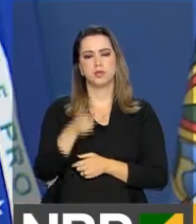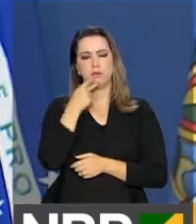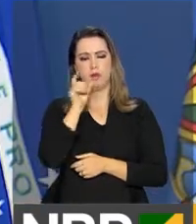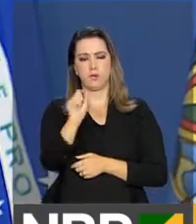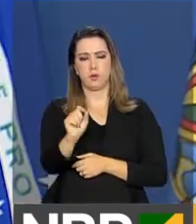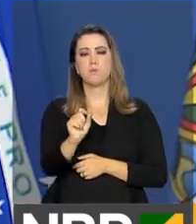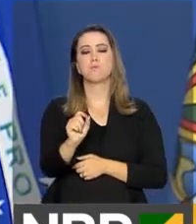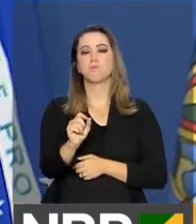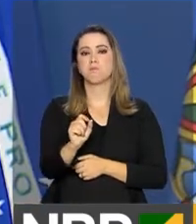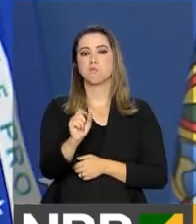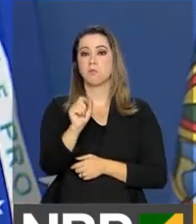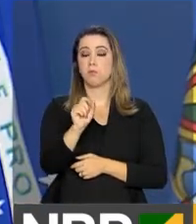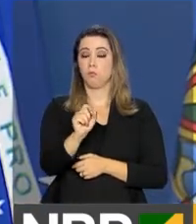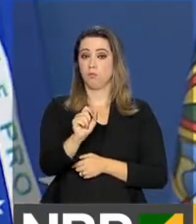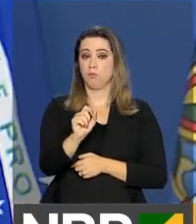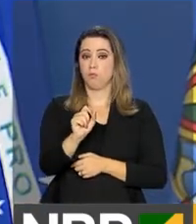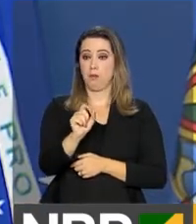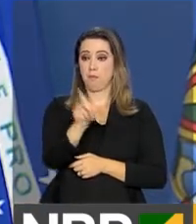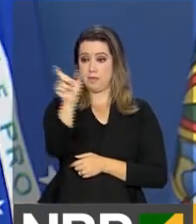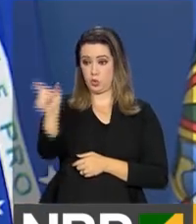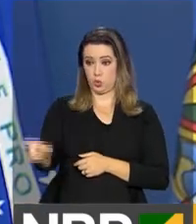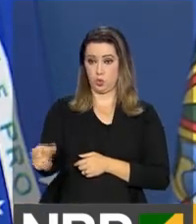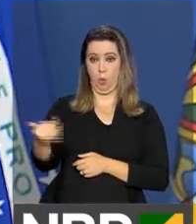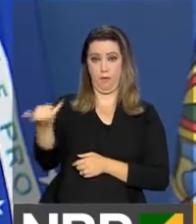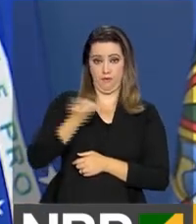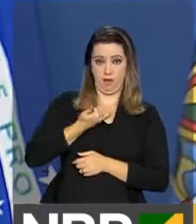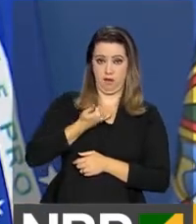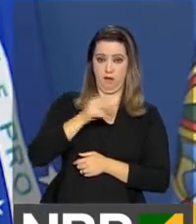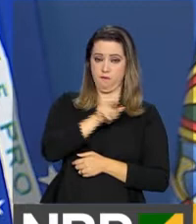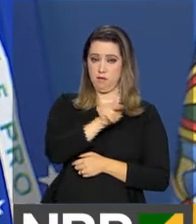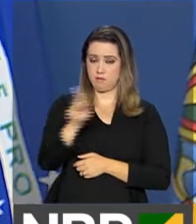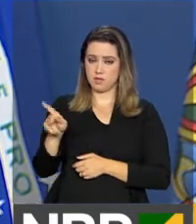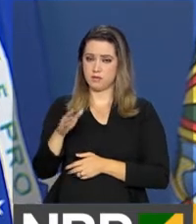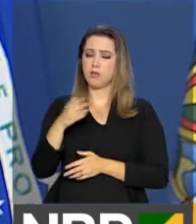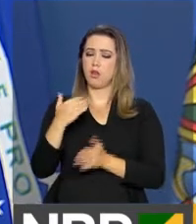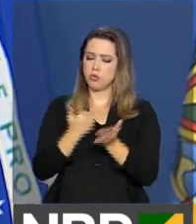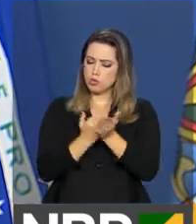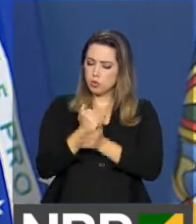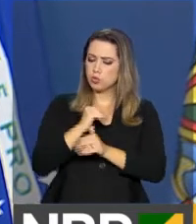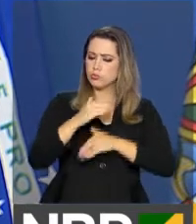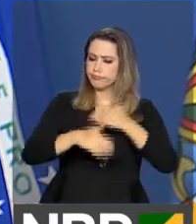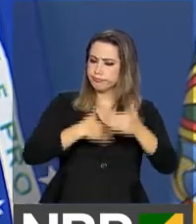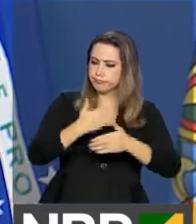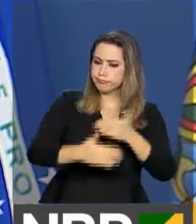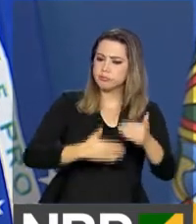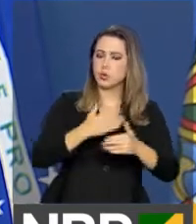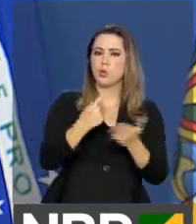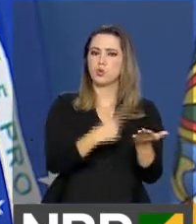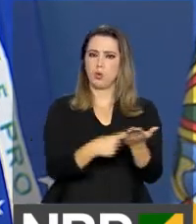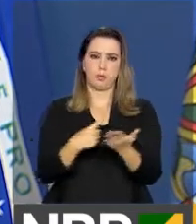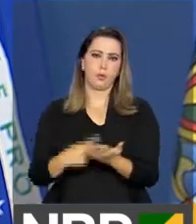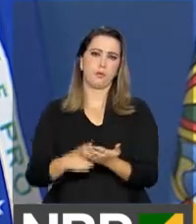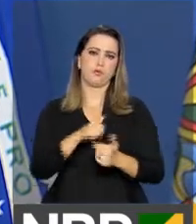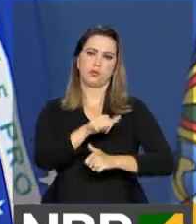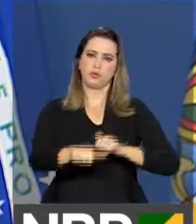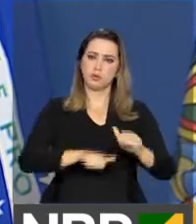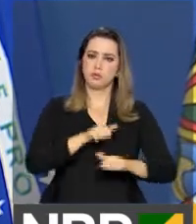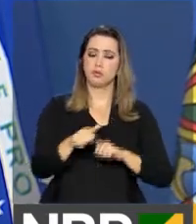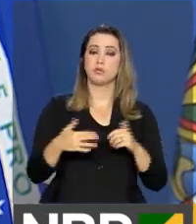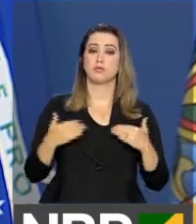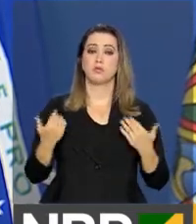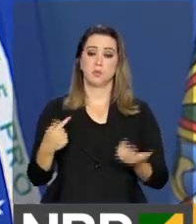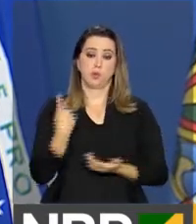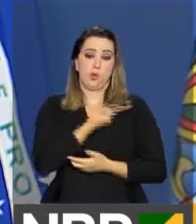presidente continue a levar adiante a sua agenda e é o que nós temos é